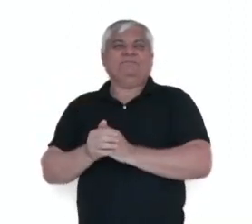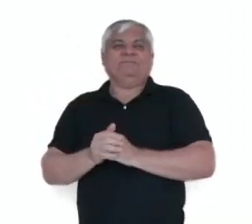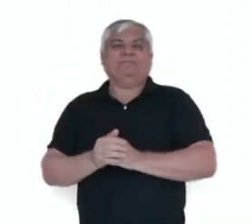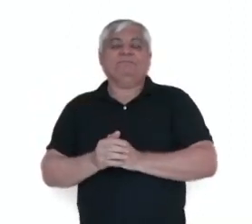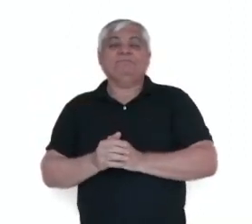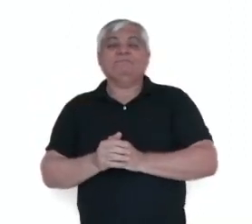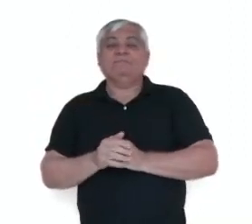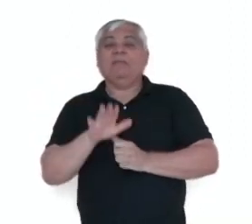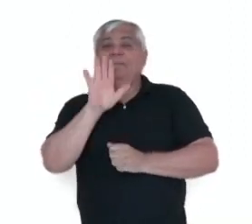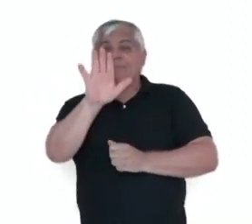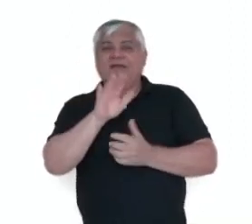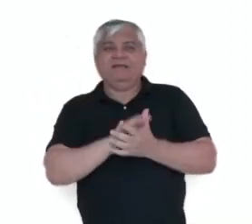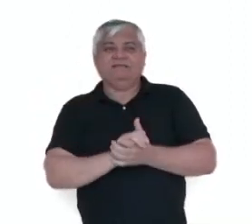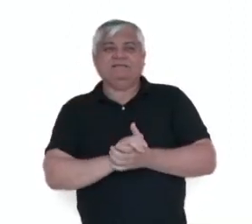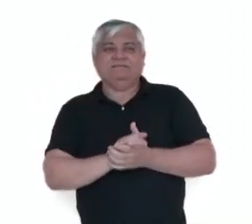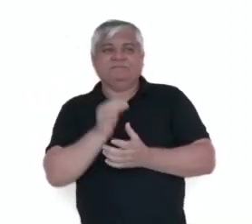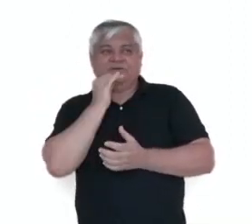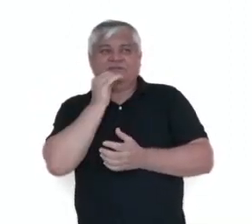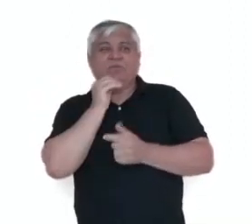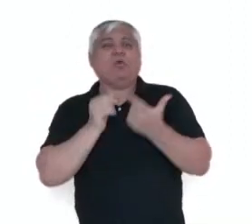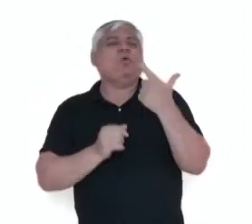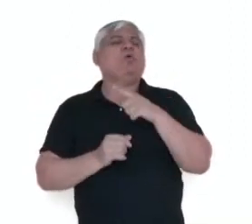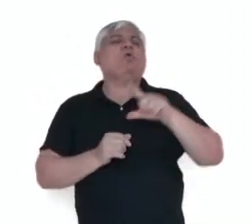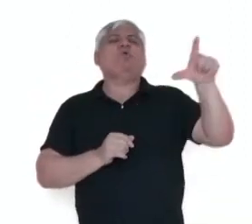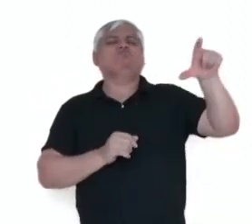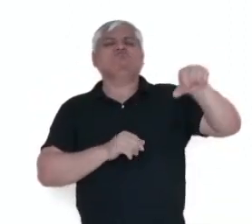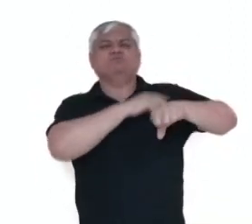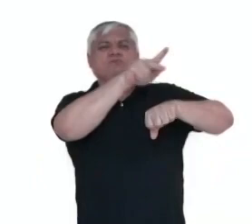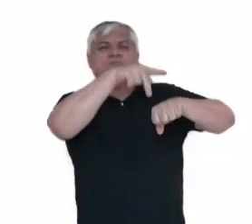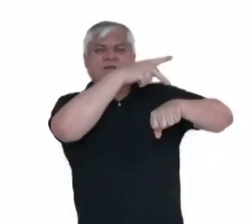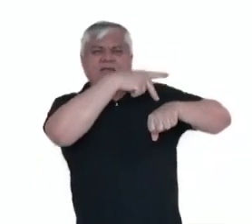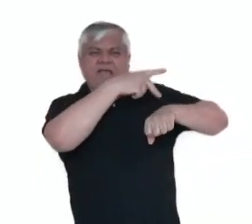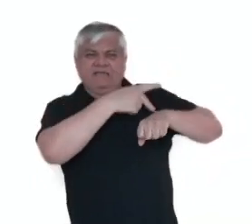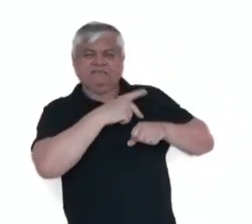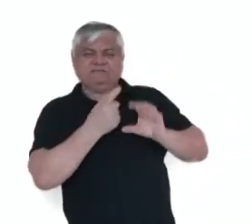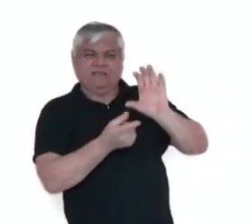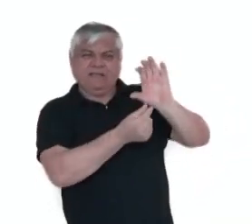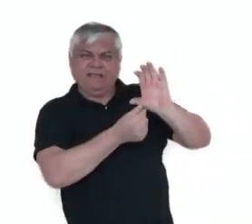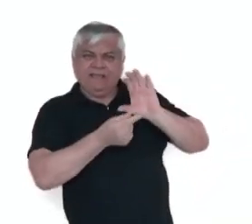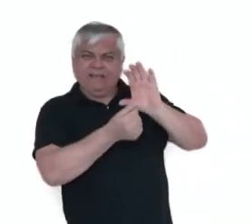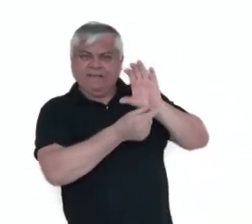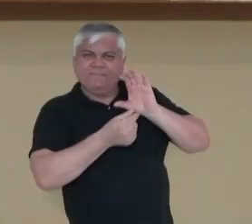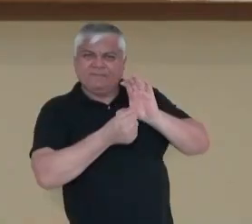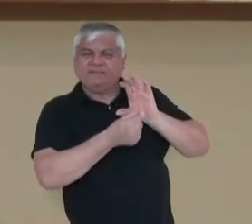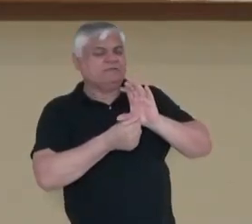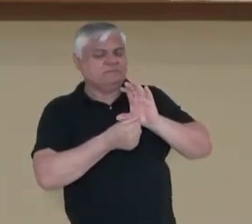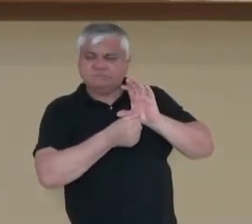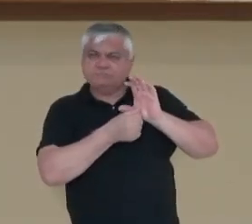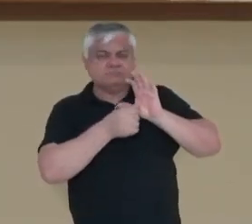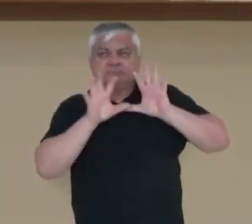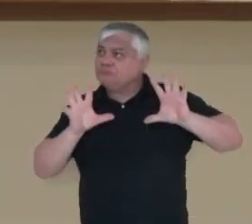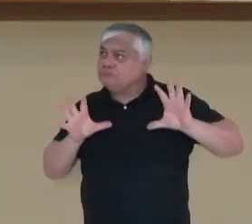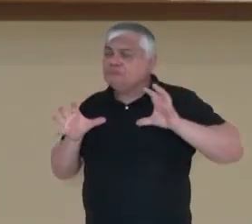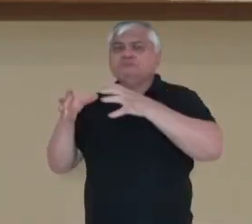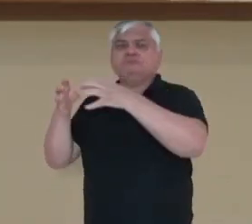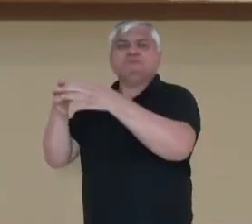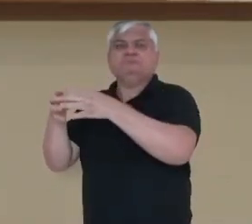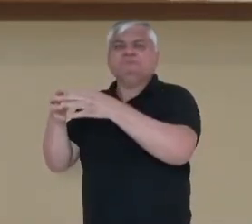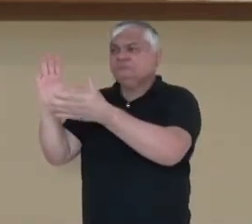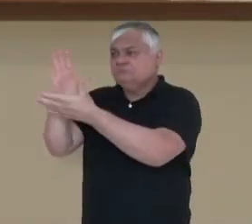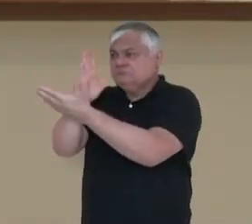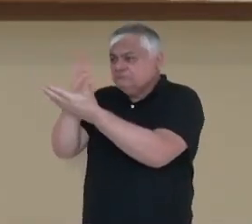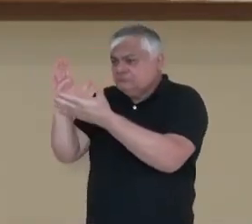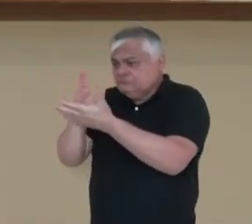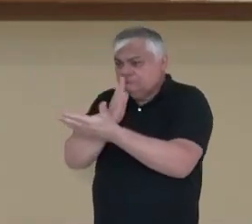africano. Nenhuma potência capitalista quis ficar de fora dessa partilha do continente africano, porque